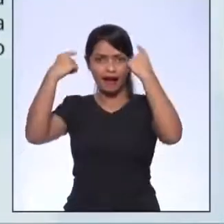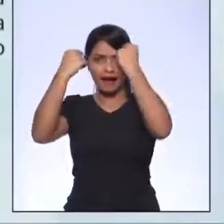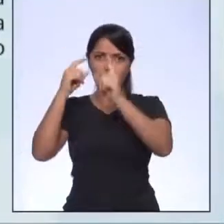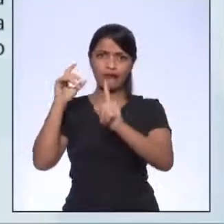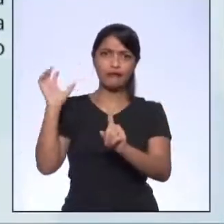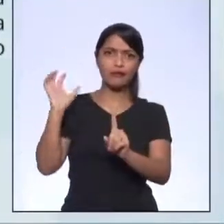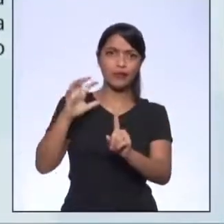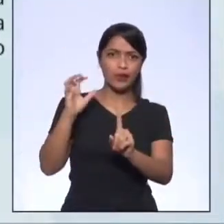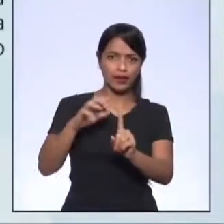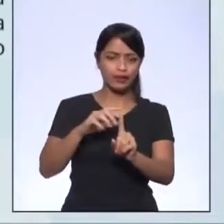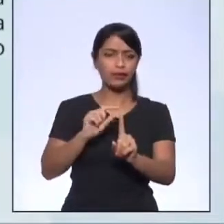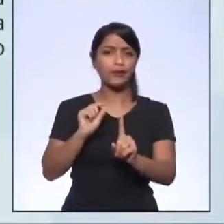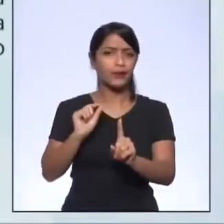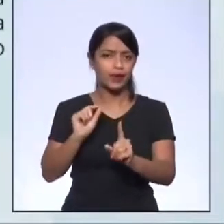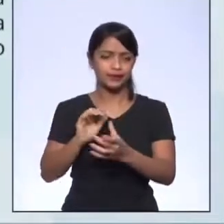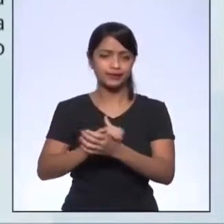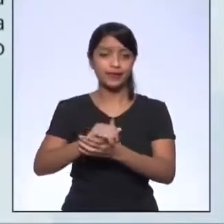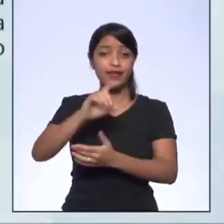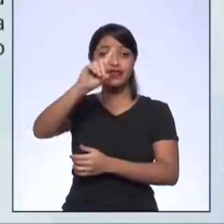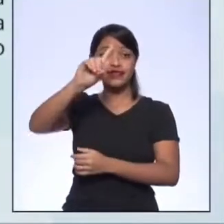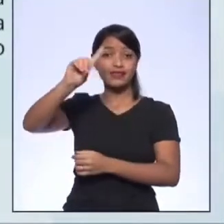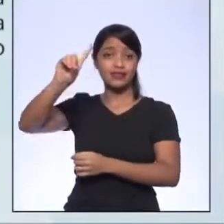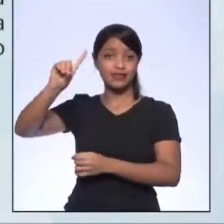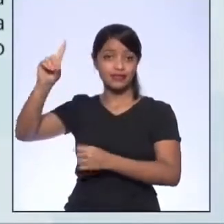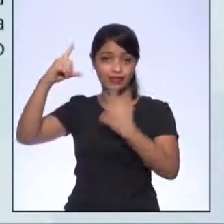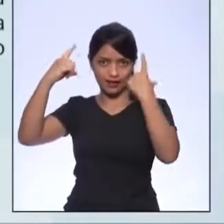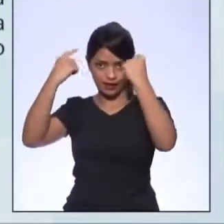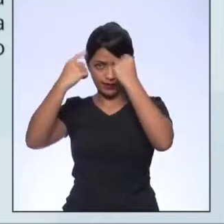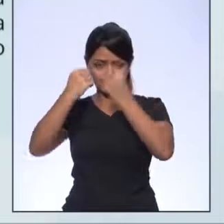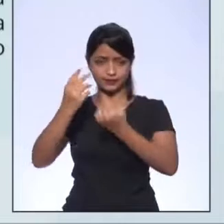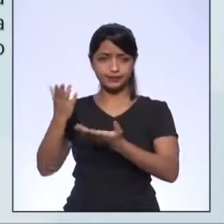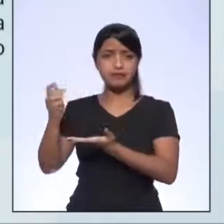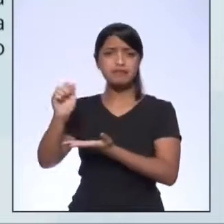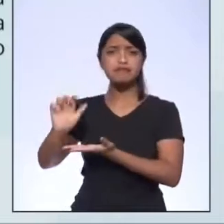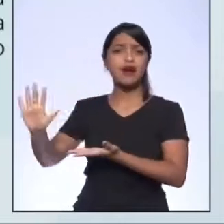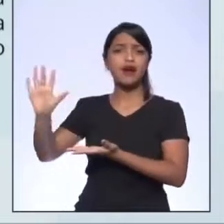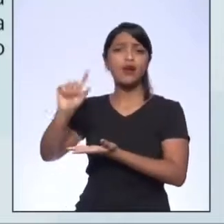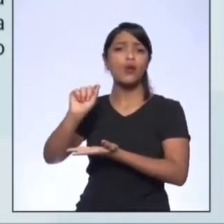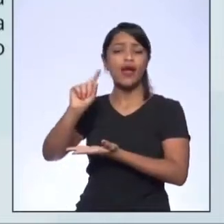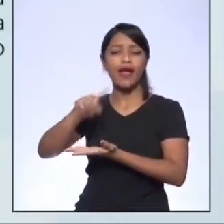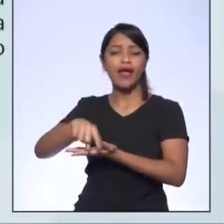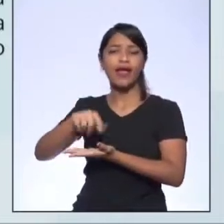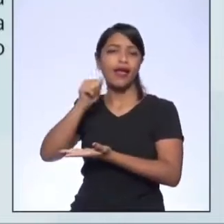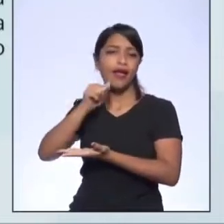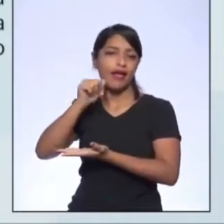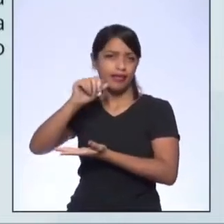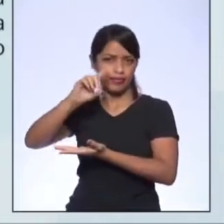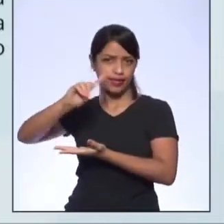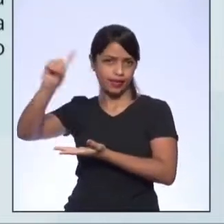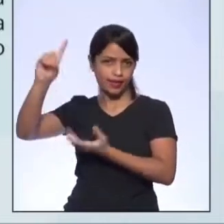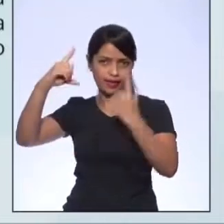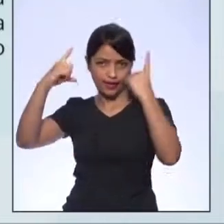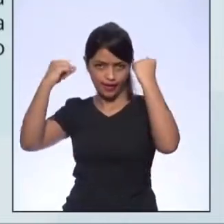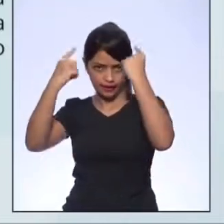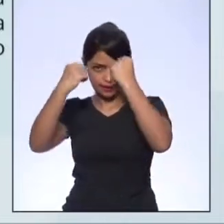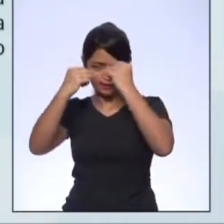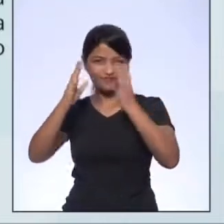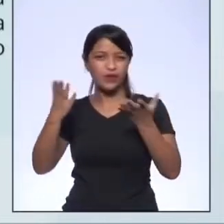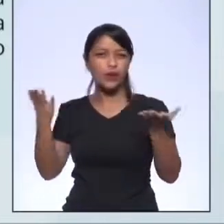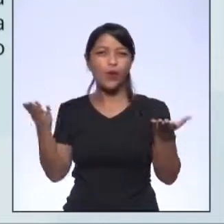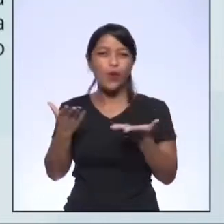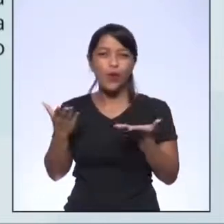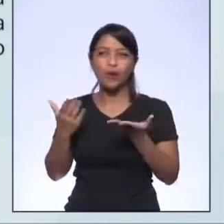Os deuses gregos. Essa imagem ela está representando um deus grego, tá? Uma deusa, só que nós não vamos falar sobre os